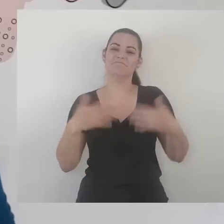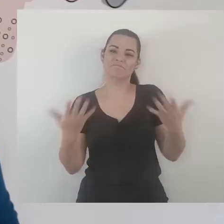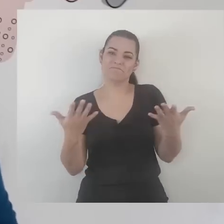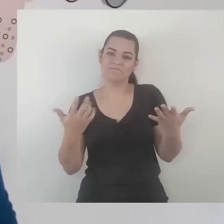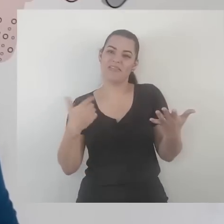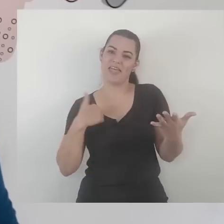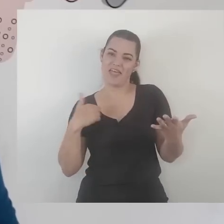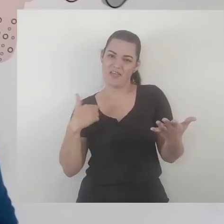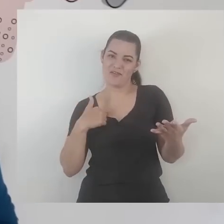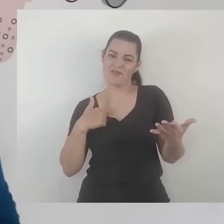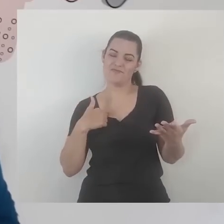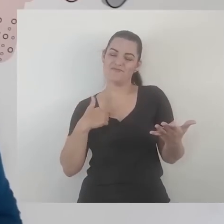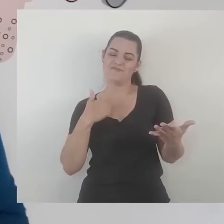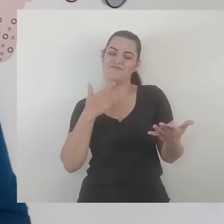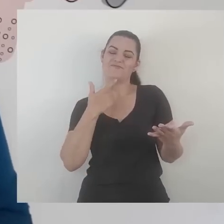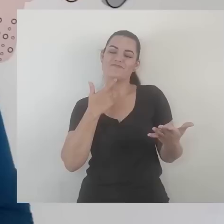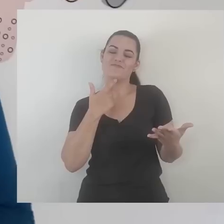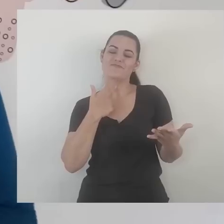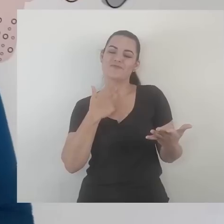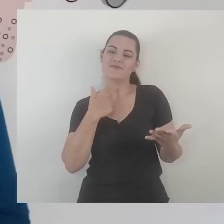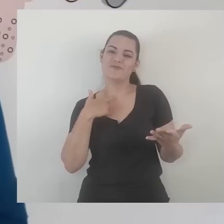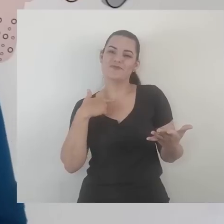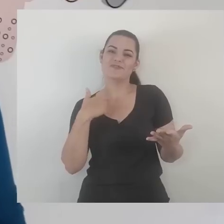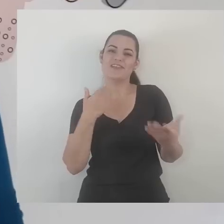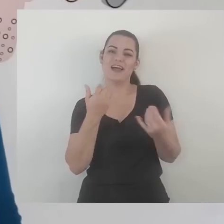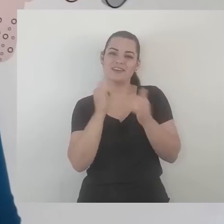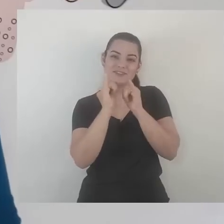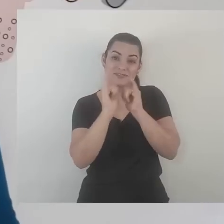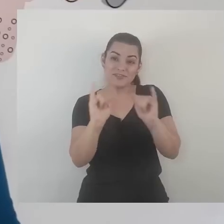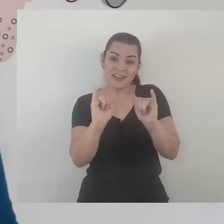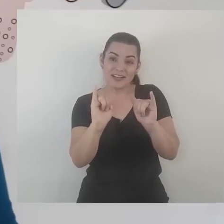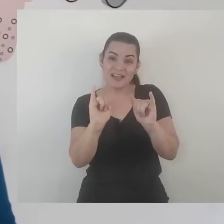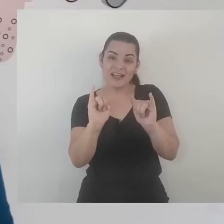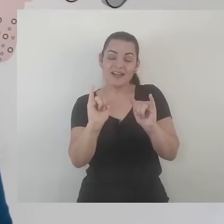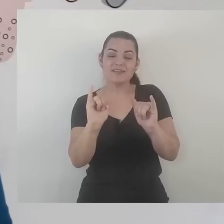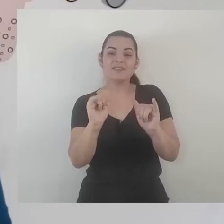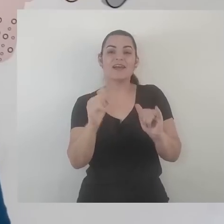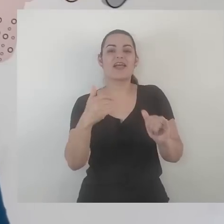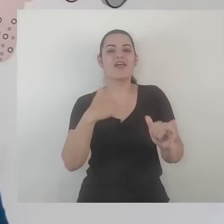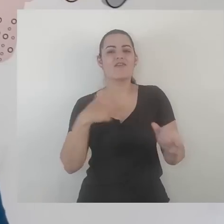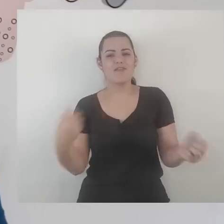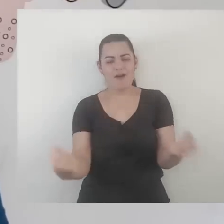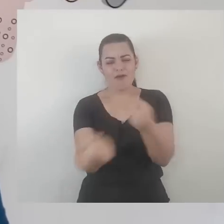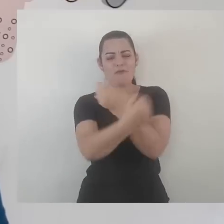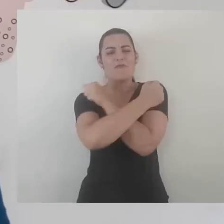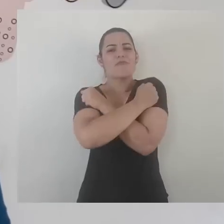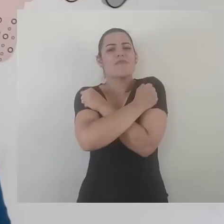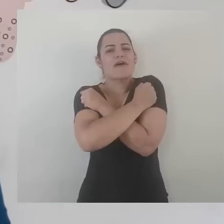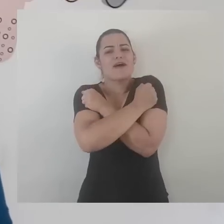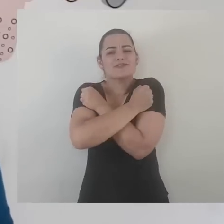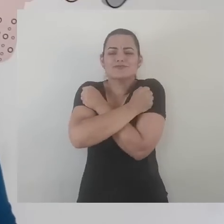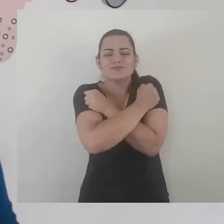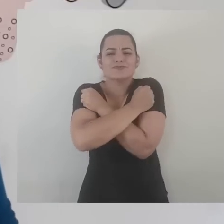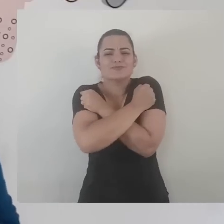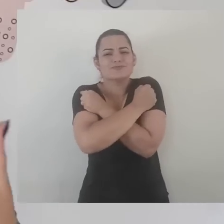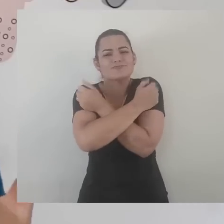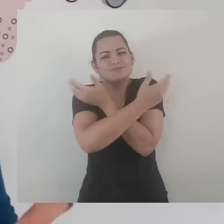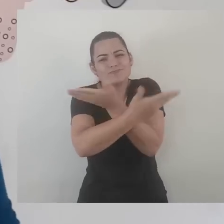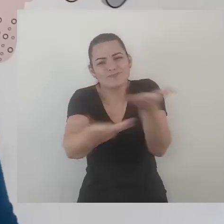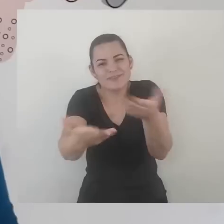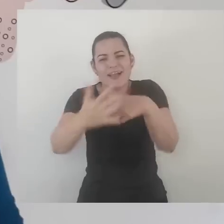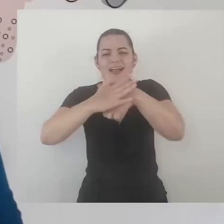Pro quer deixar aqui para vocês um grande abraço bem apertado, bem carinhoso.